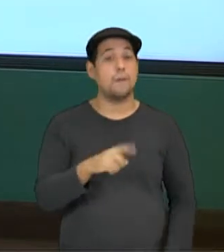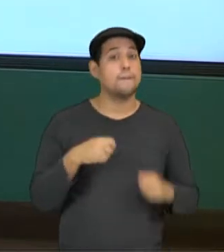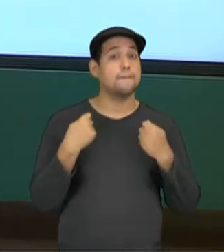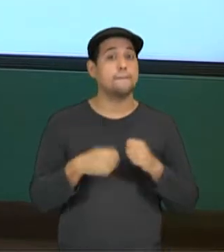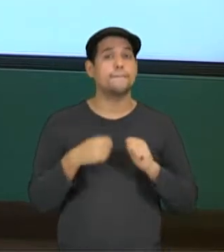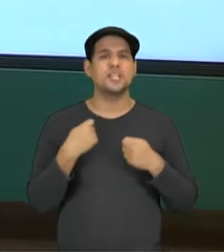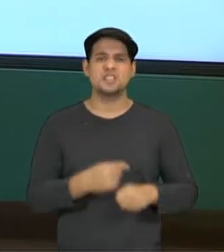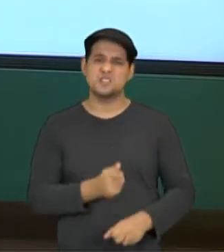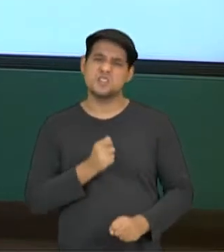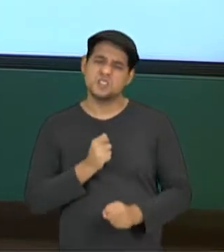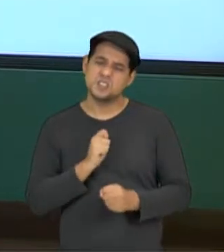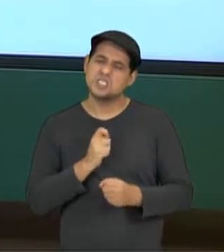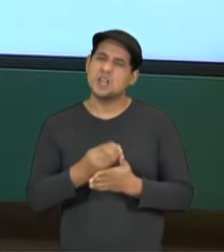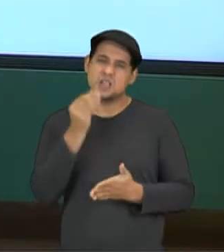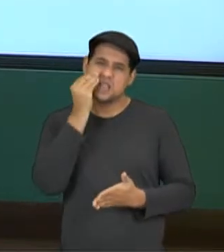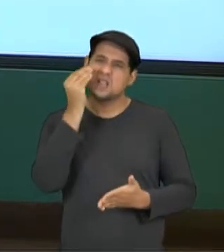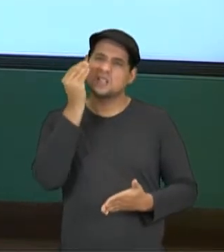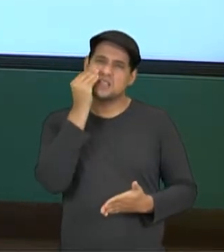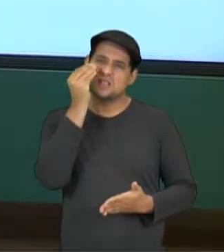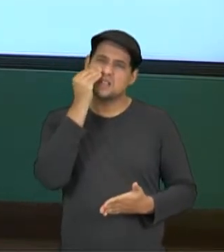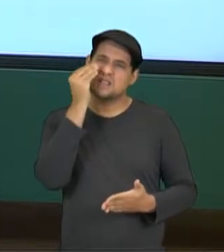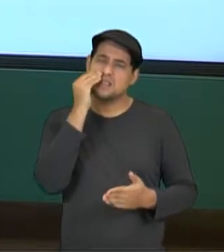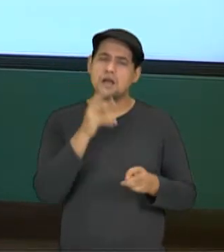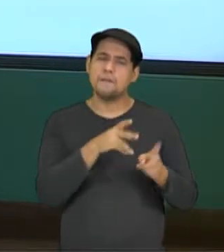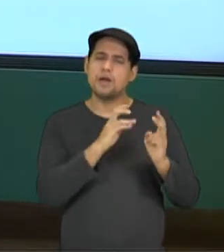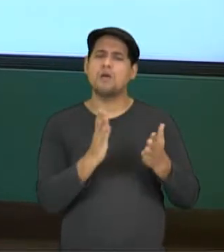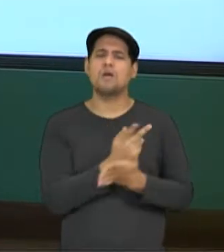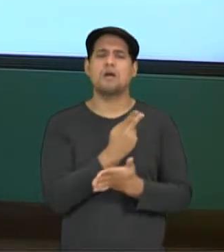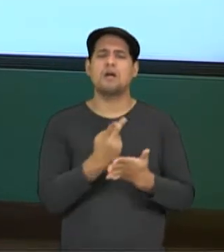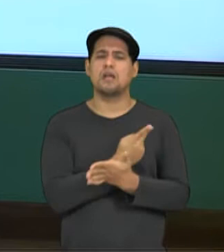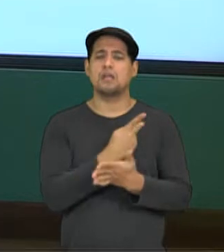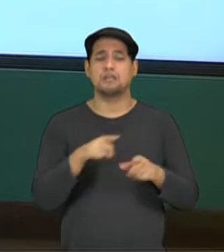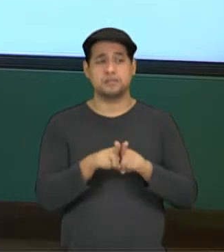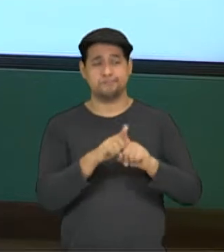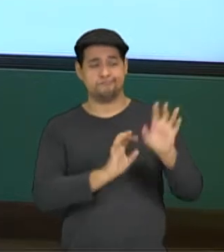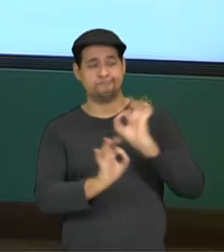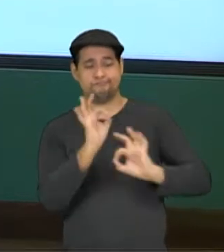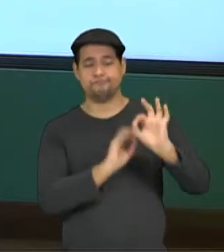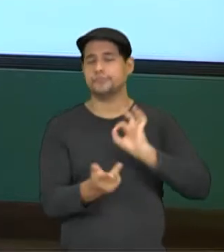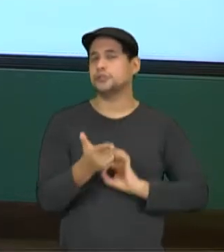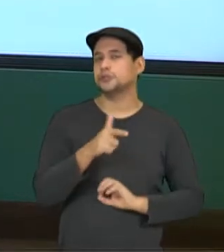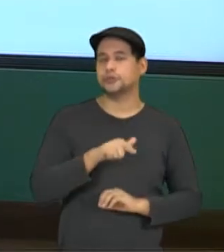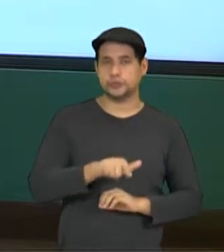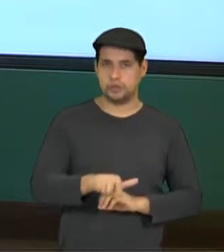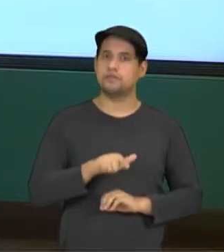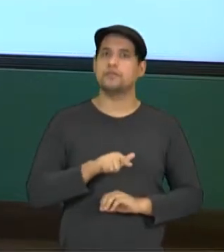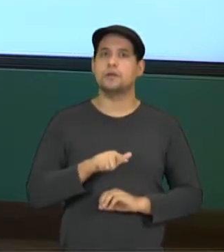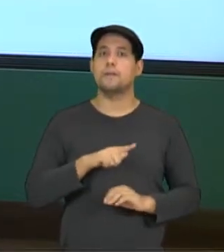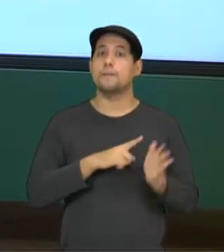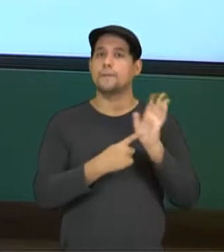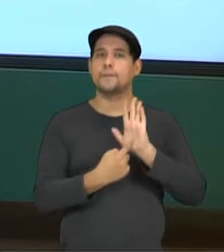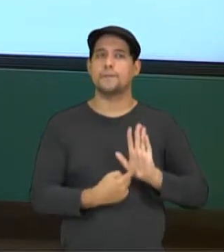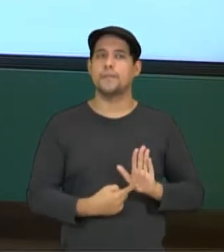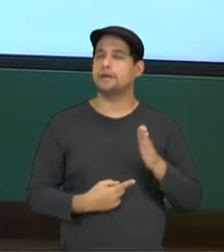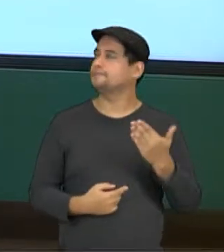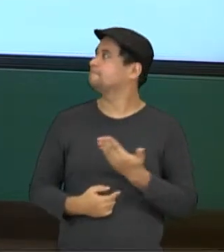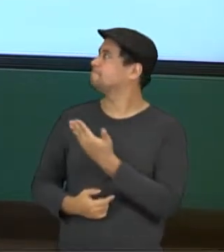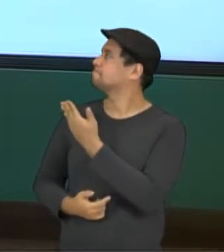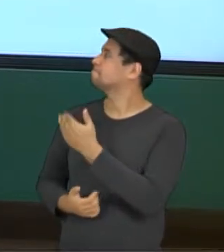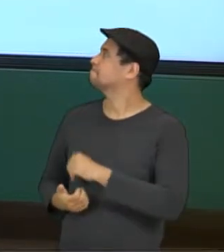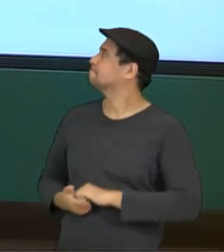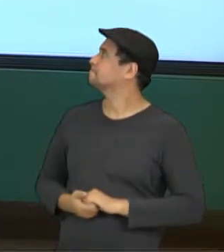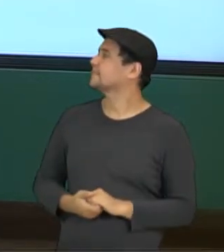ser perseverantes, identificar as falhas no caminho e reorganizar esse caminho. Traga essa imagem para a gente refletir,